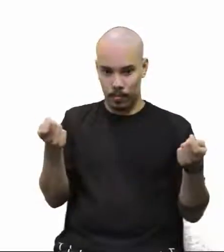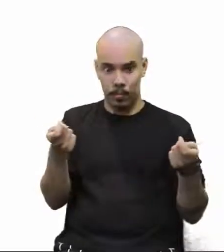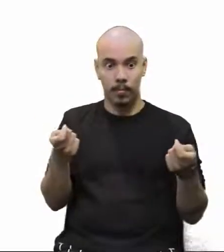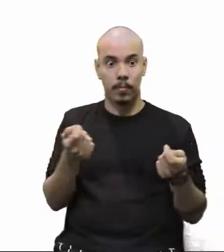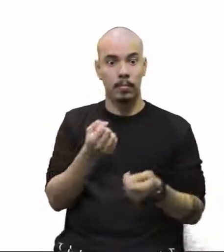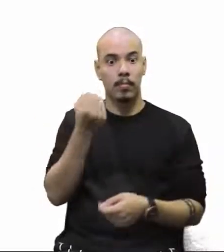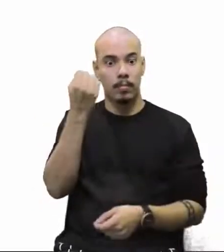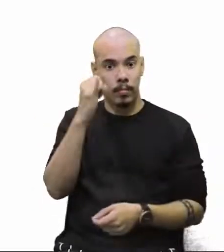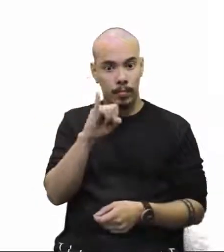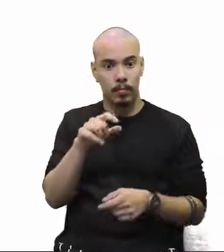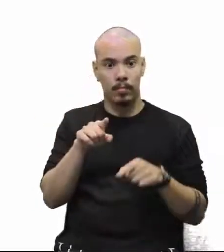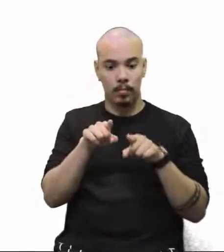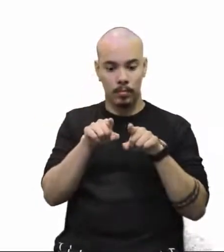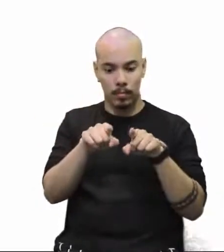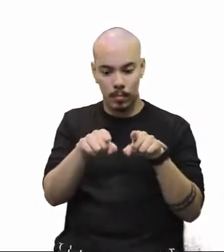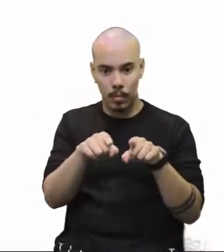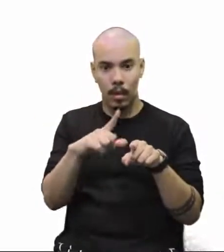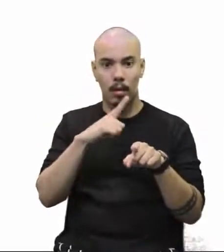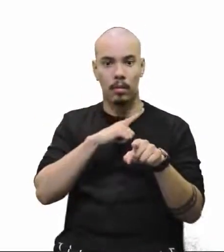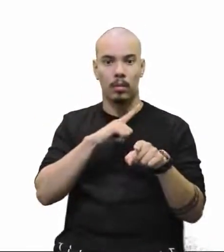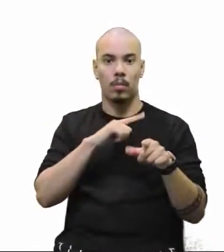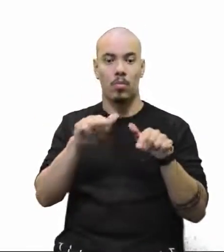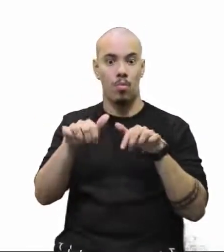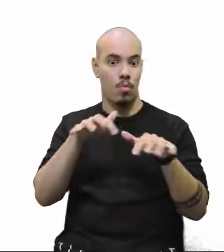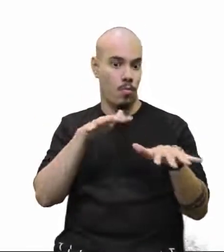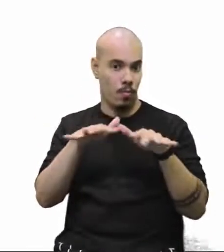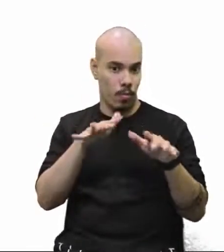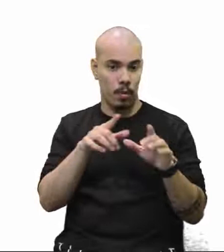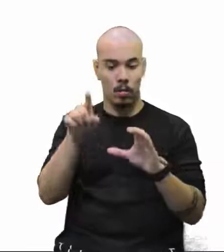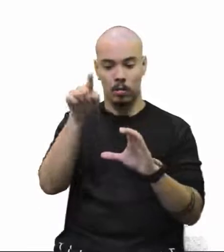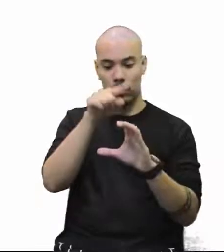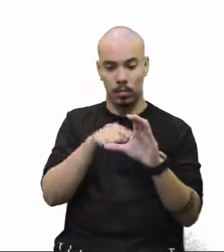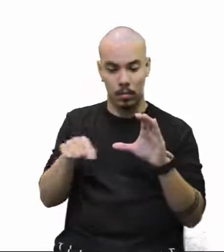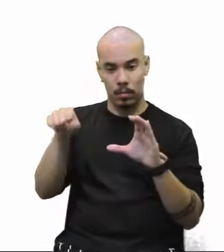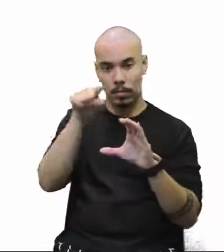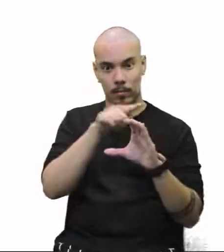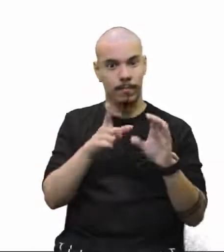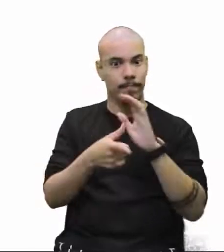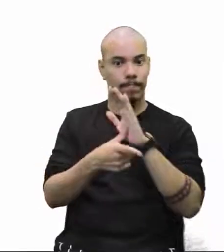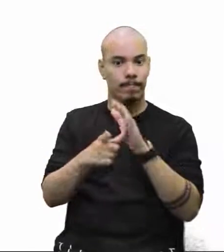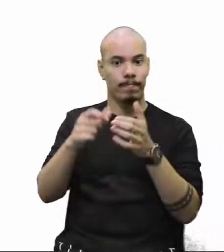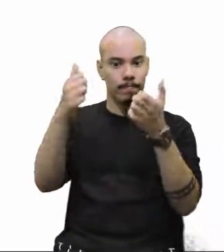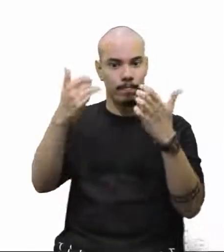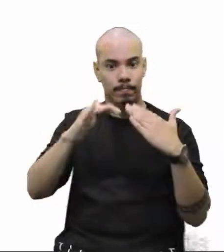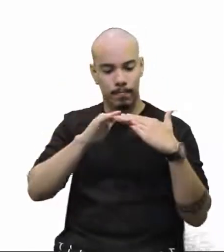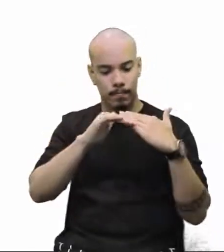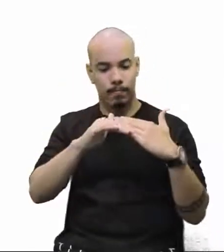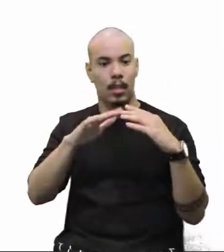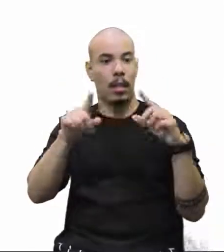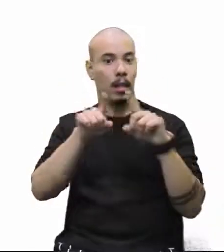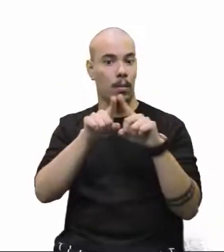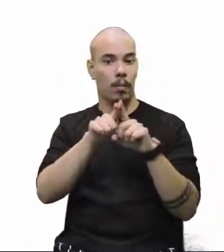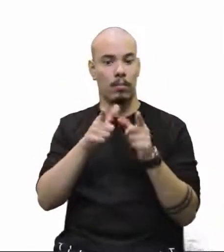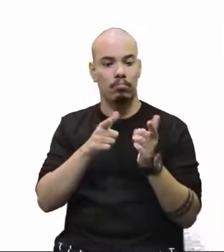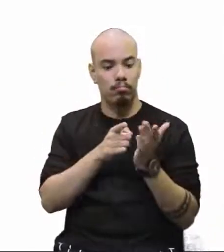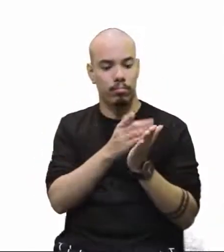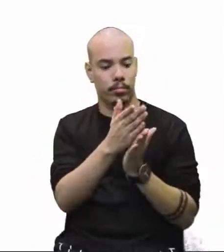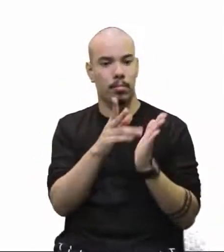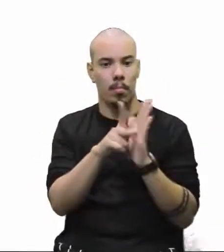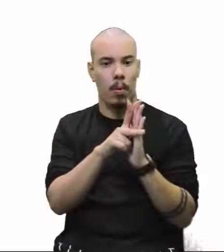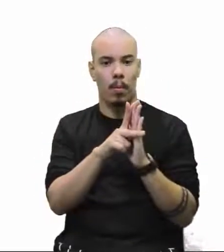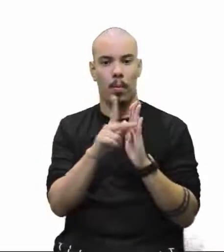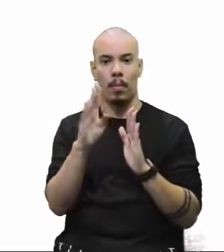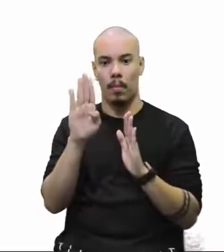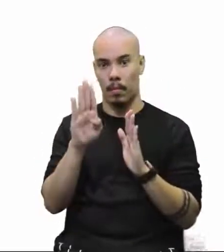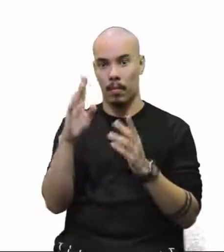Quando é perpendicular, a carga executa um movimento circular uniforme e um plano perpendicular ao vetor B.